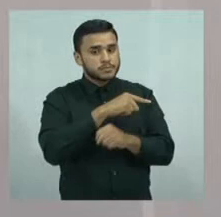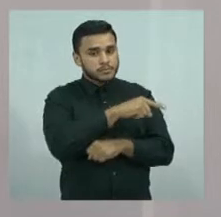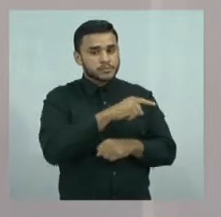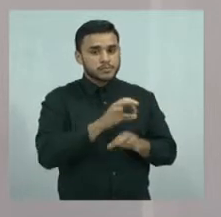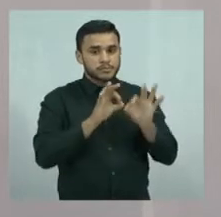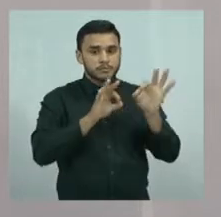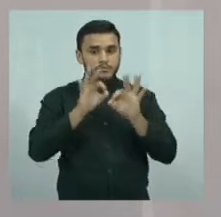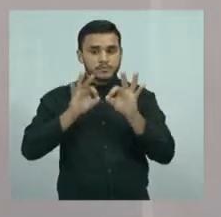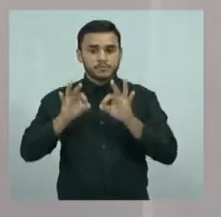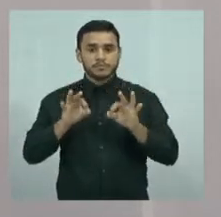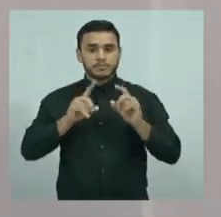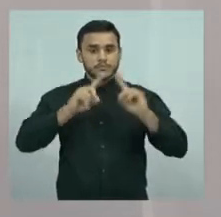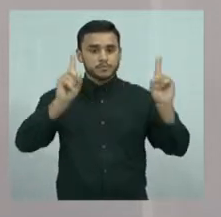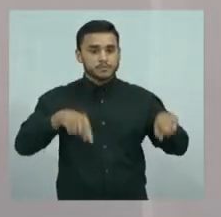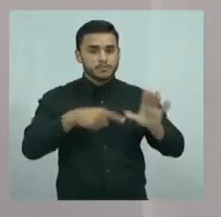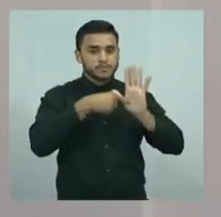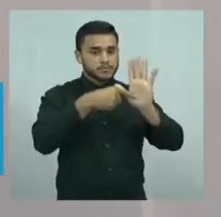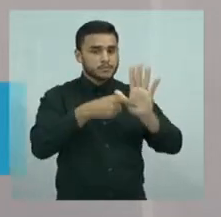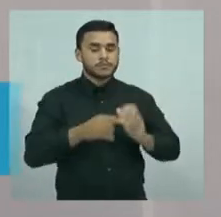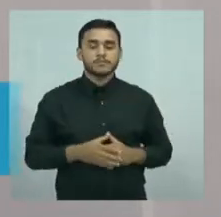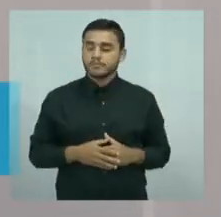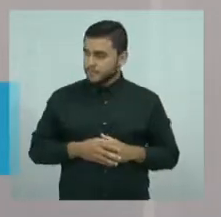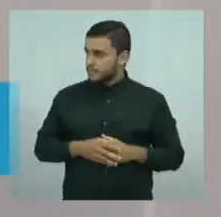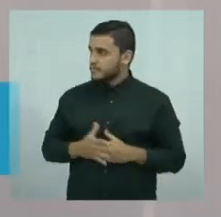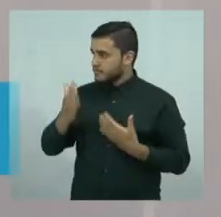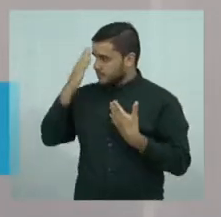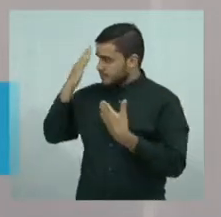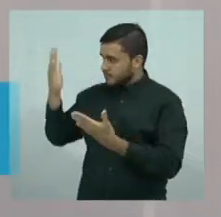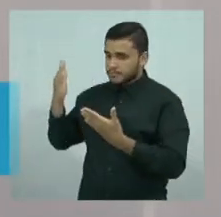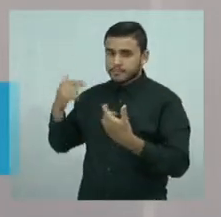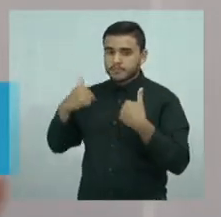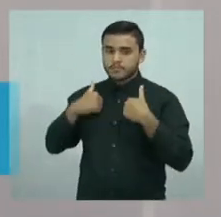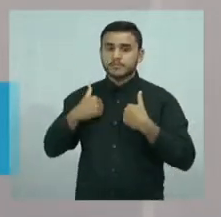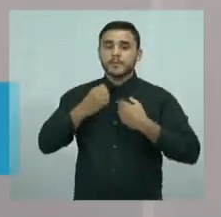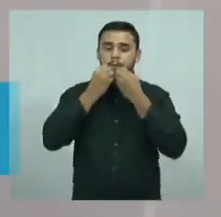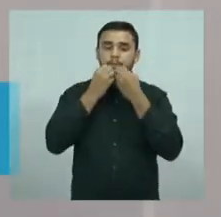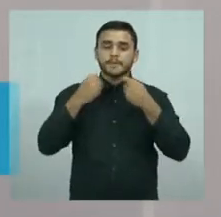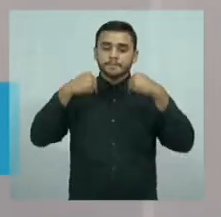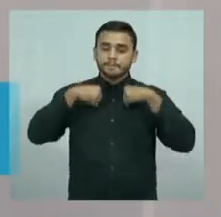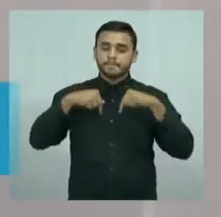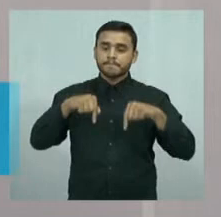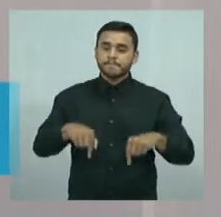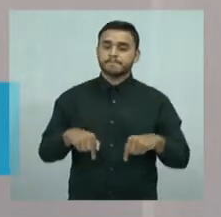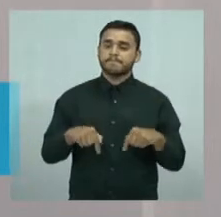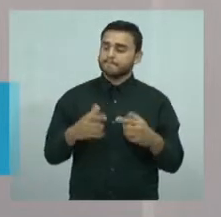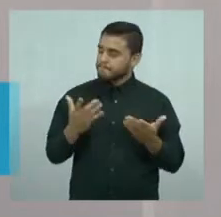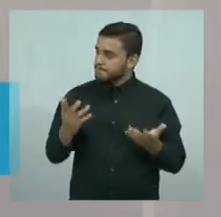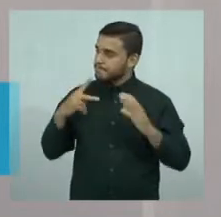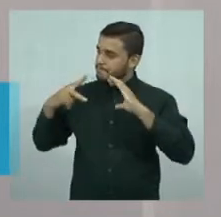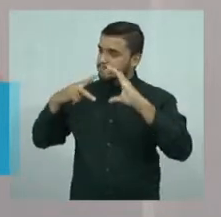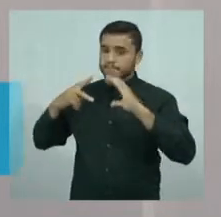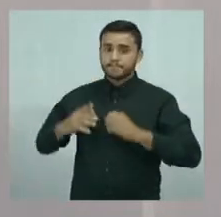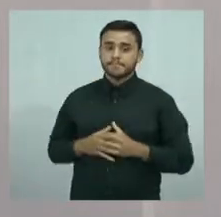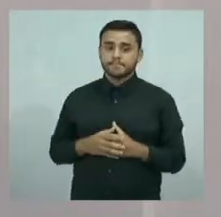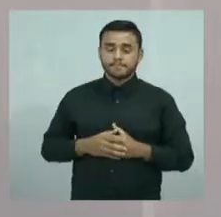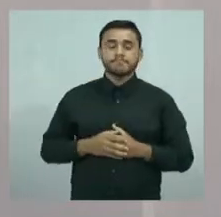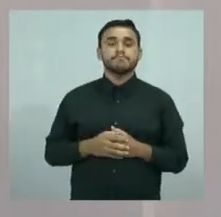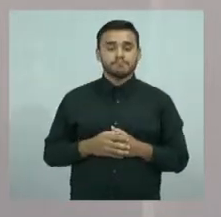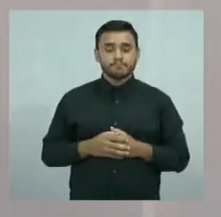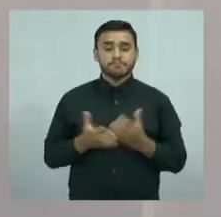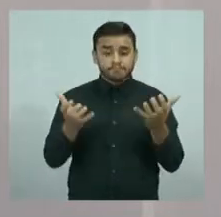já está apresentando, né? Muito obrigado, digo eu, da oportunidade de participar aqui do programa. Mais uma vez,